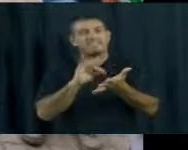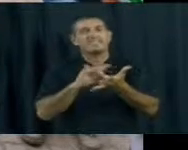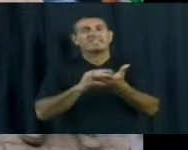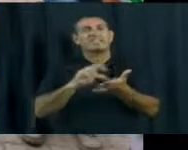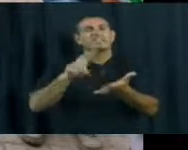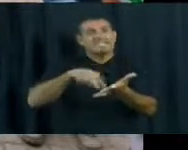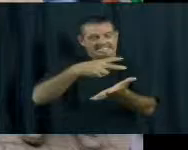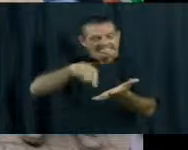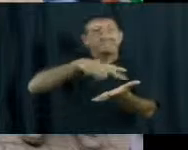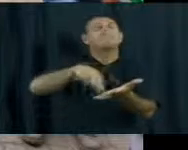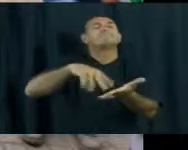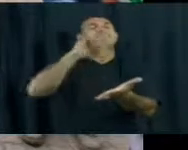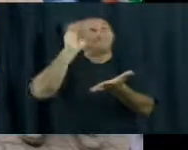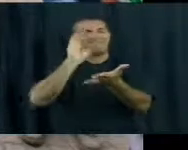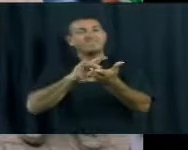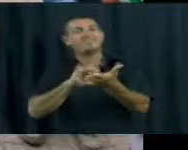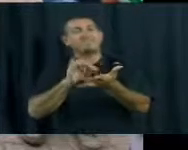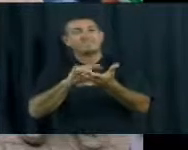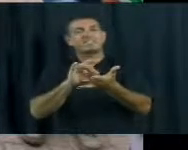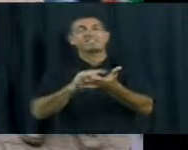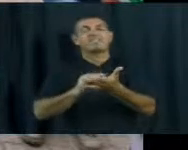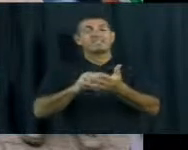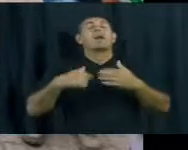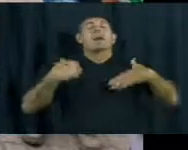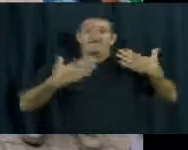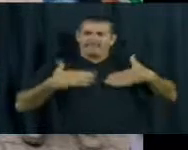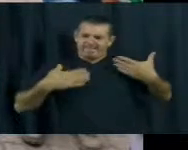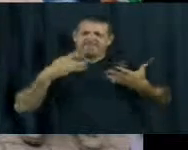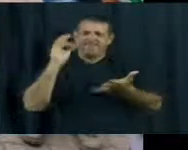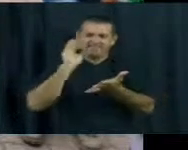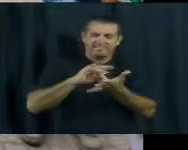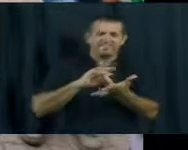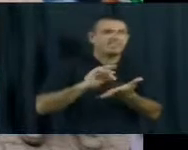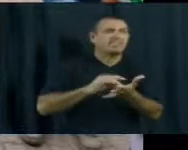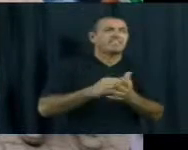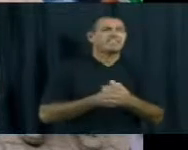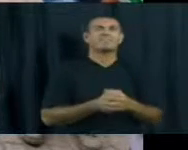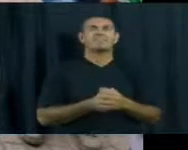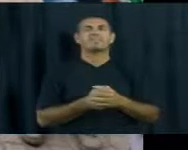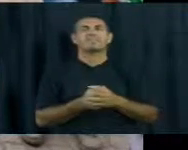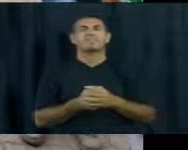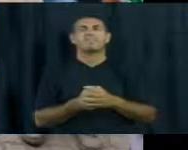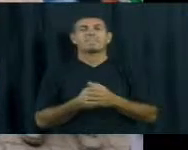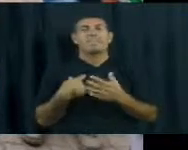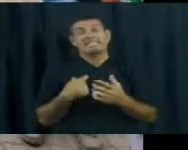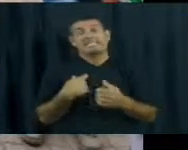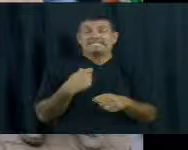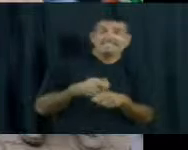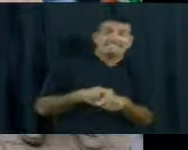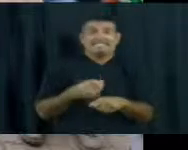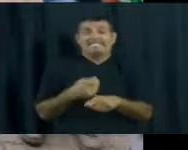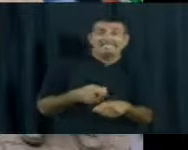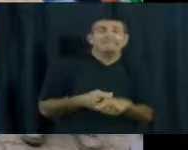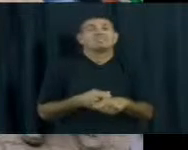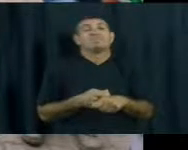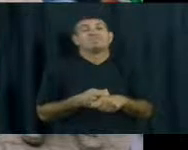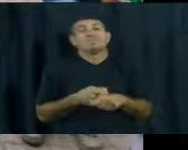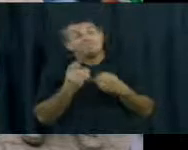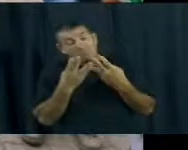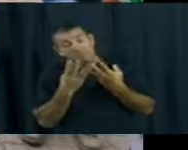sambou, viu? É, eu sambei, daquele jeito. Eu fiquei muito alegre. Eu meio duro, né? Todo duro.